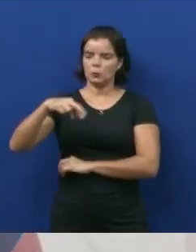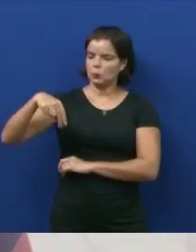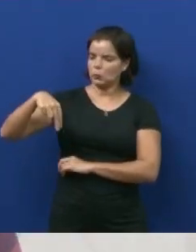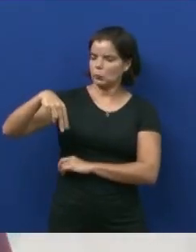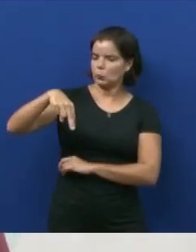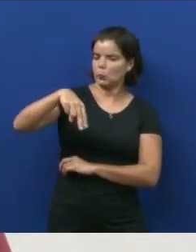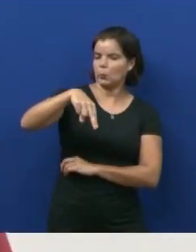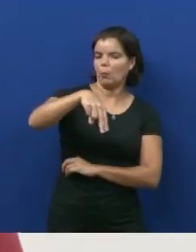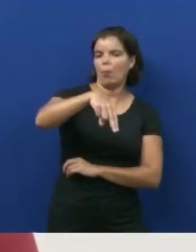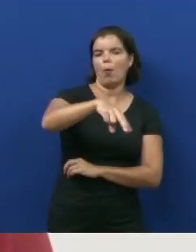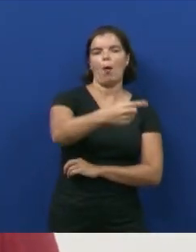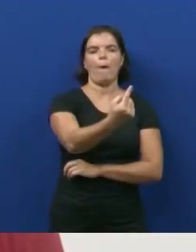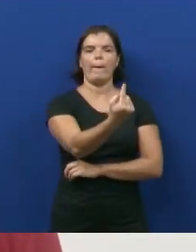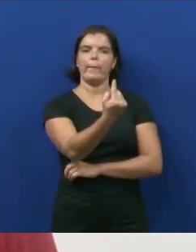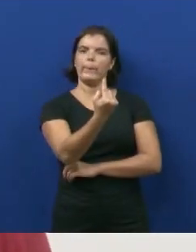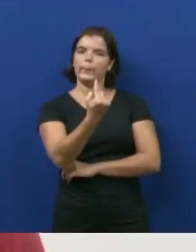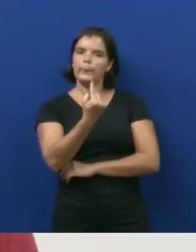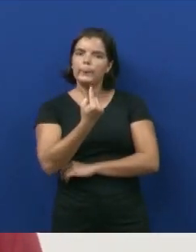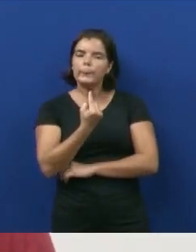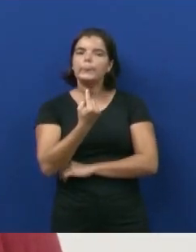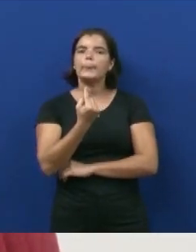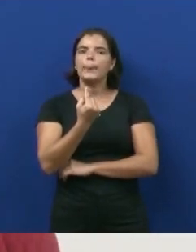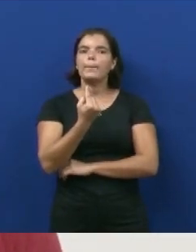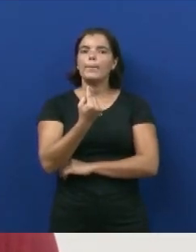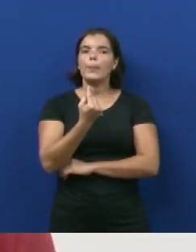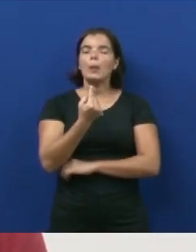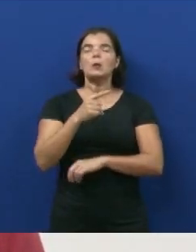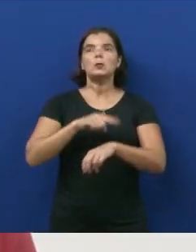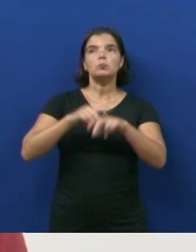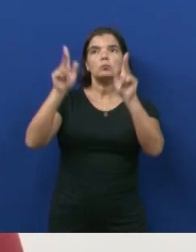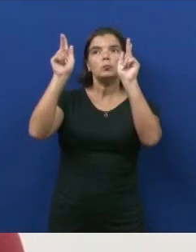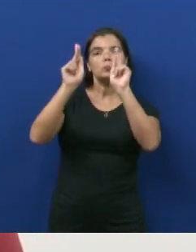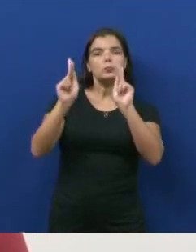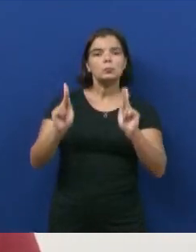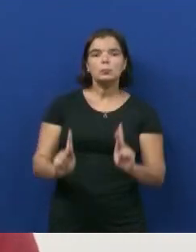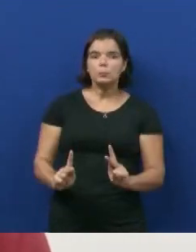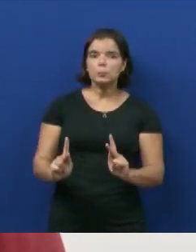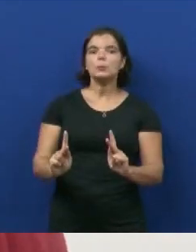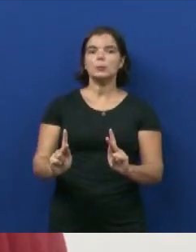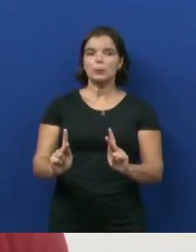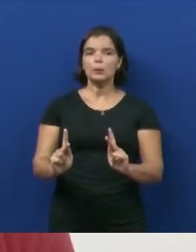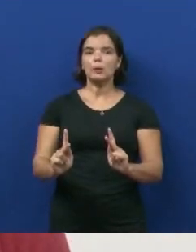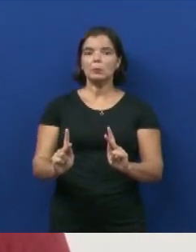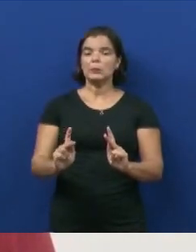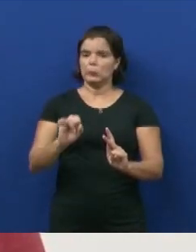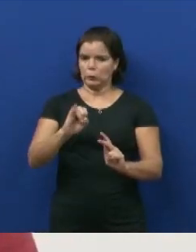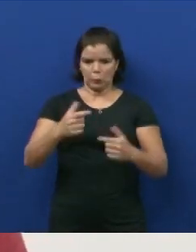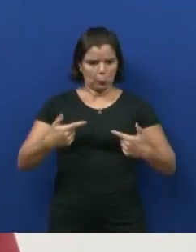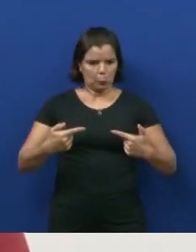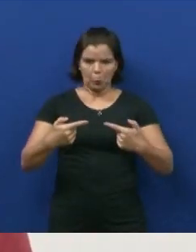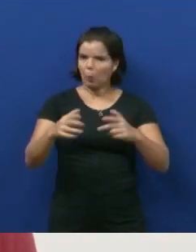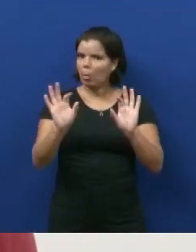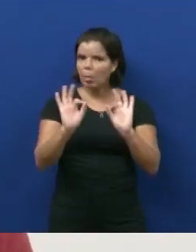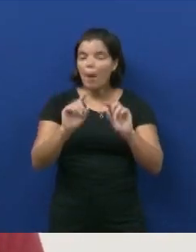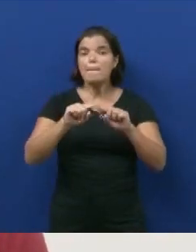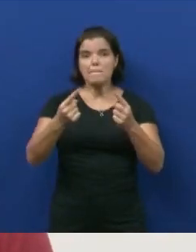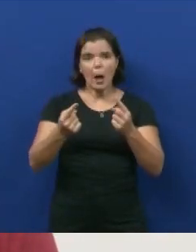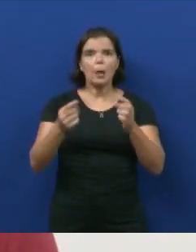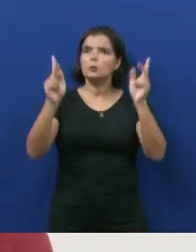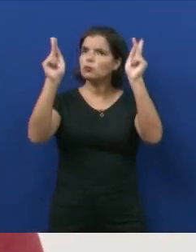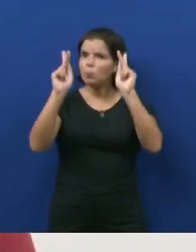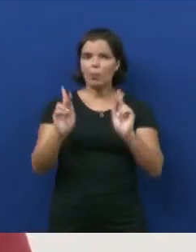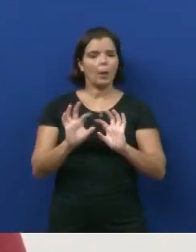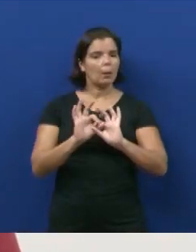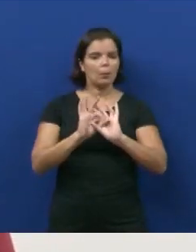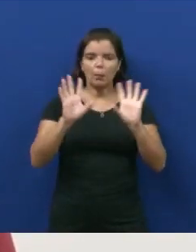para ir e voltarem, né, em tempo de paz, né, se não for em tempo de guerra, é livre a circulação. Então,